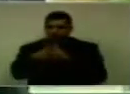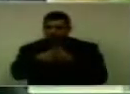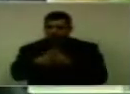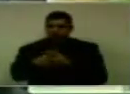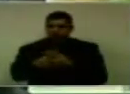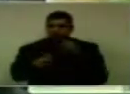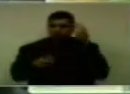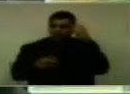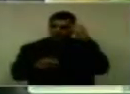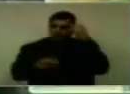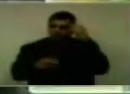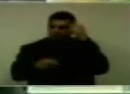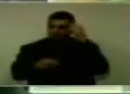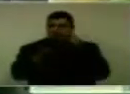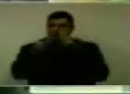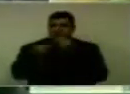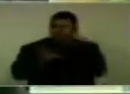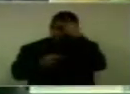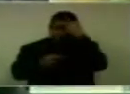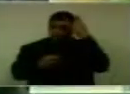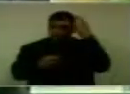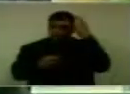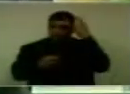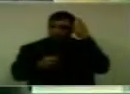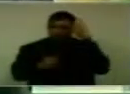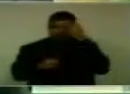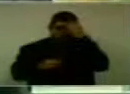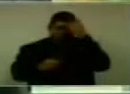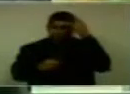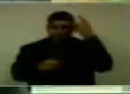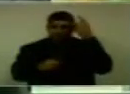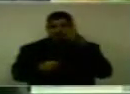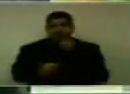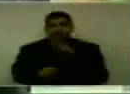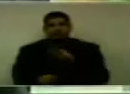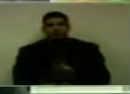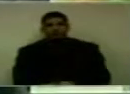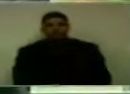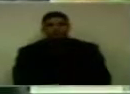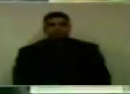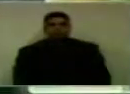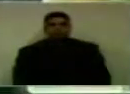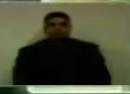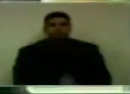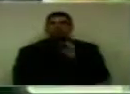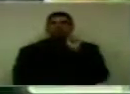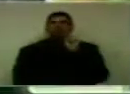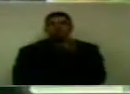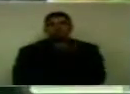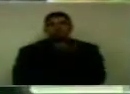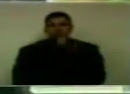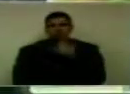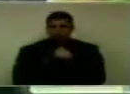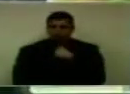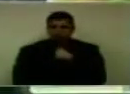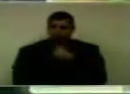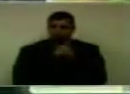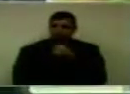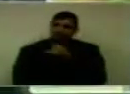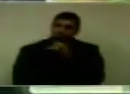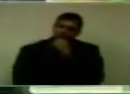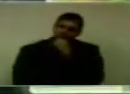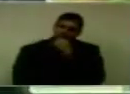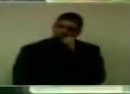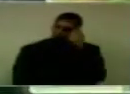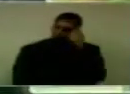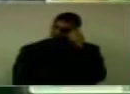na cabeça de muitas pessoas da população. O que eu